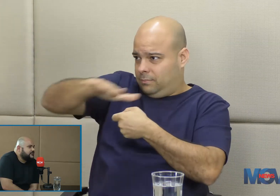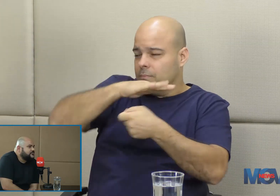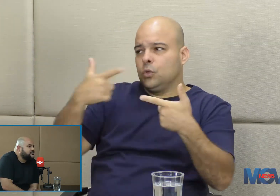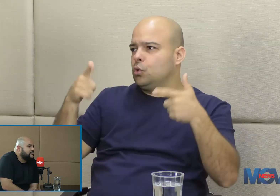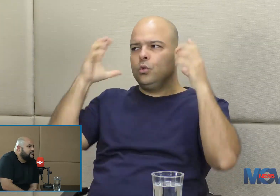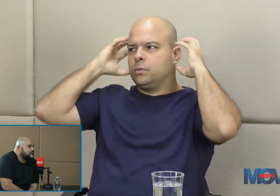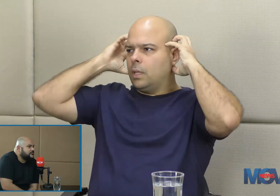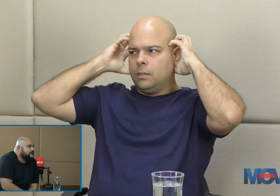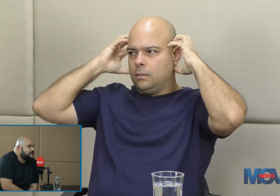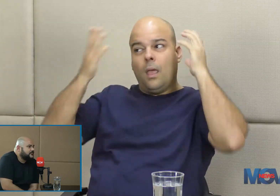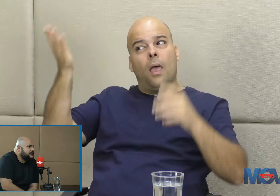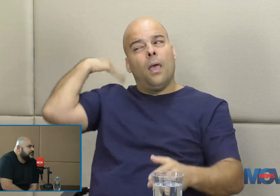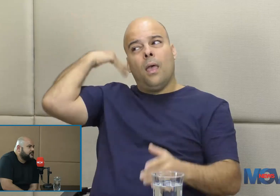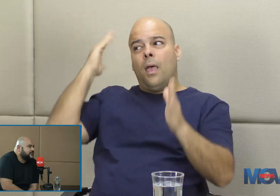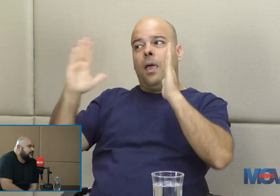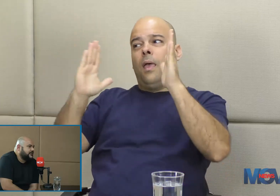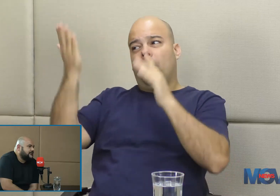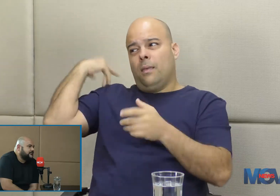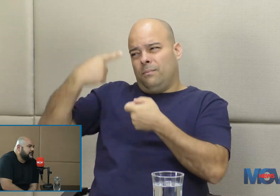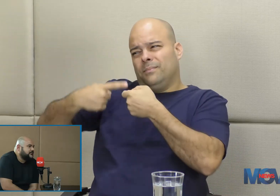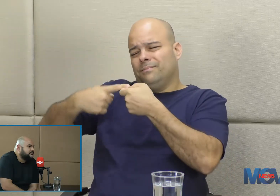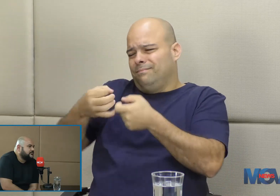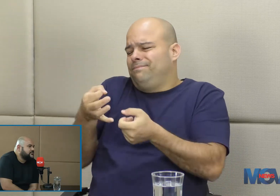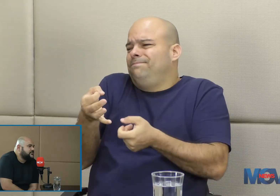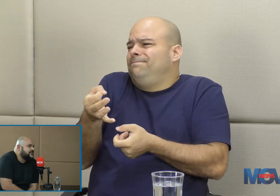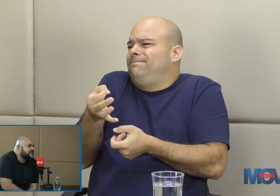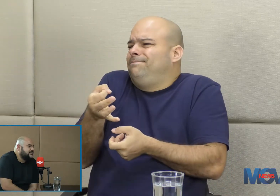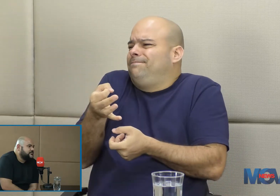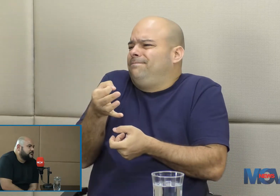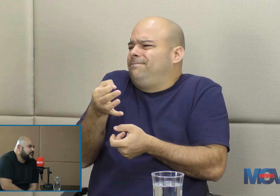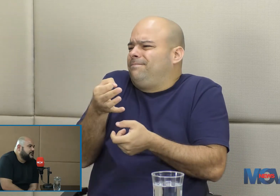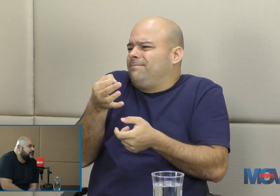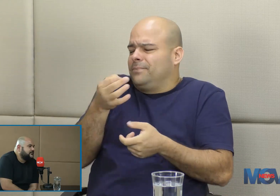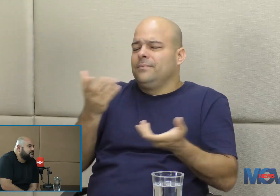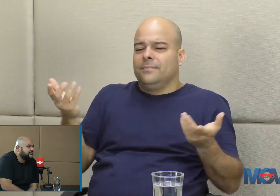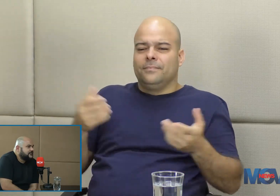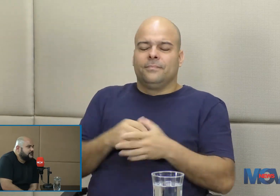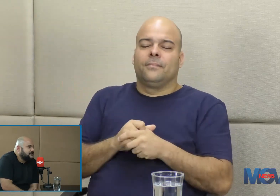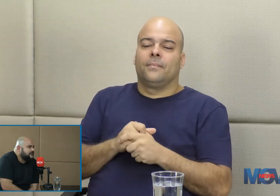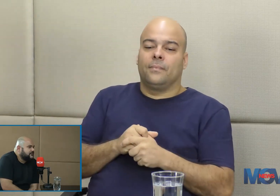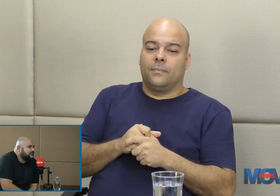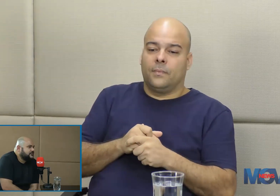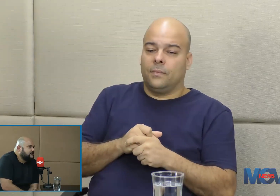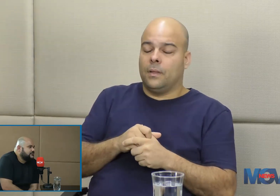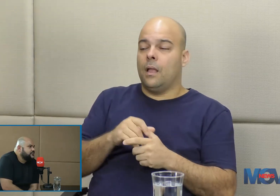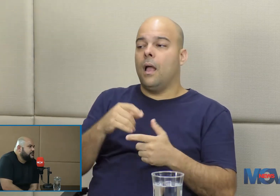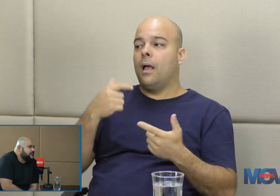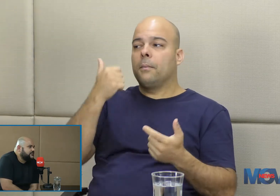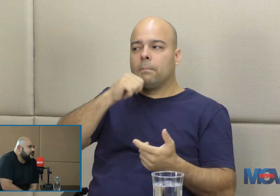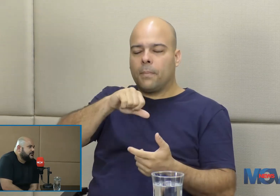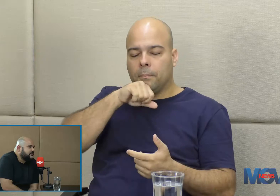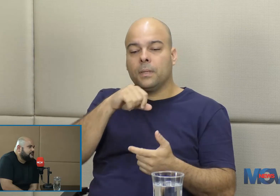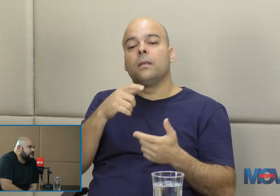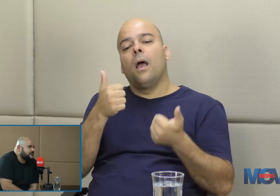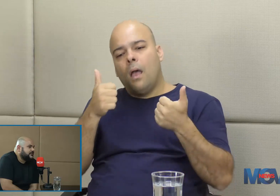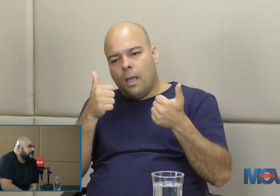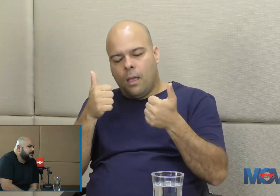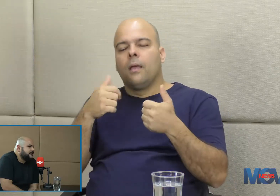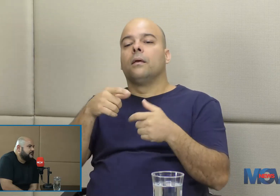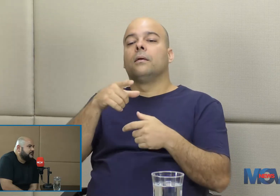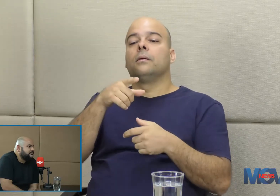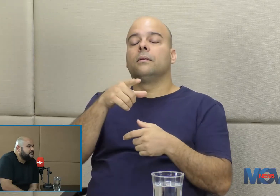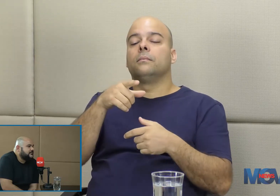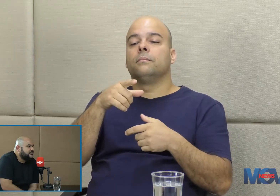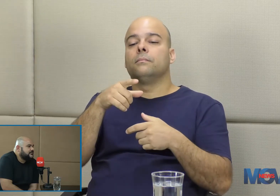no fonoaudiólogo, né, porque lá também não tinha, cidade muito pequena, então não tinha profissional, né,